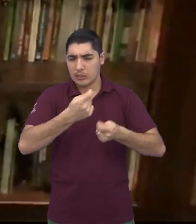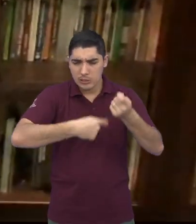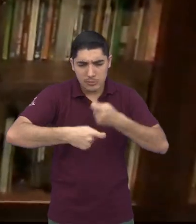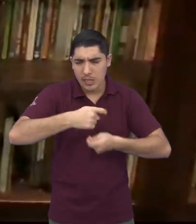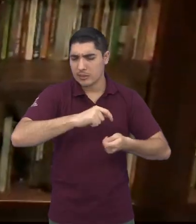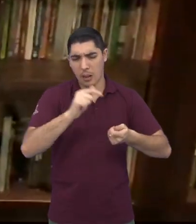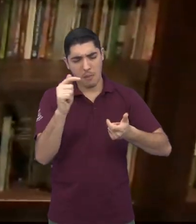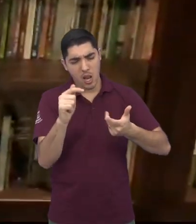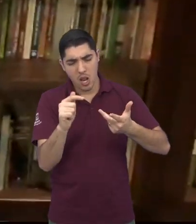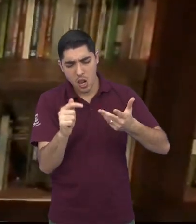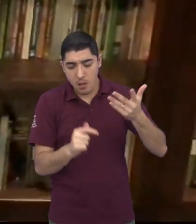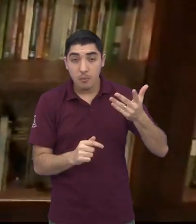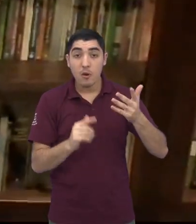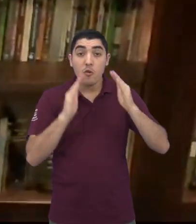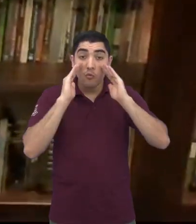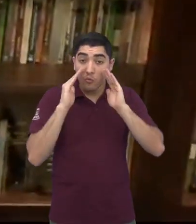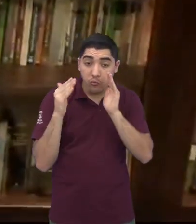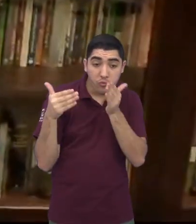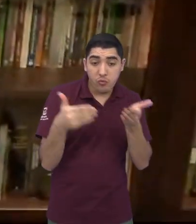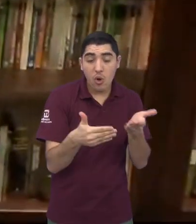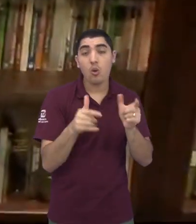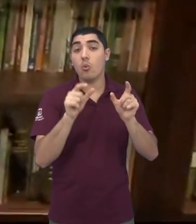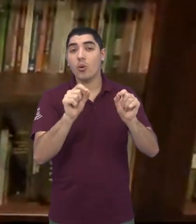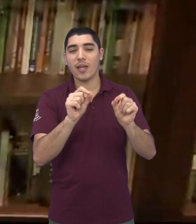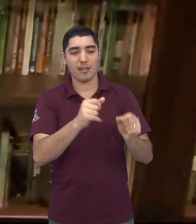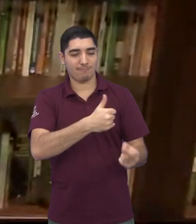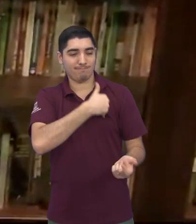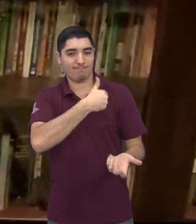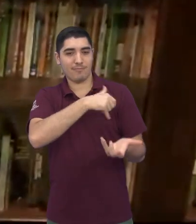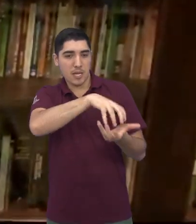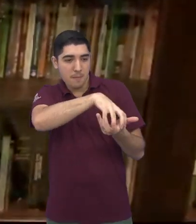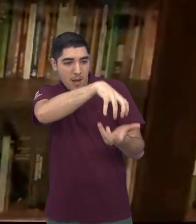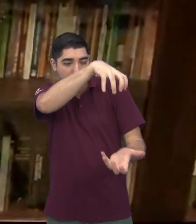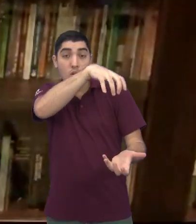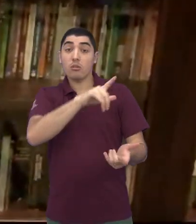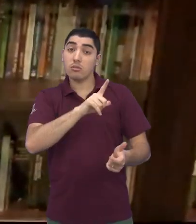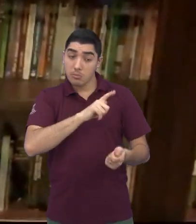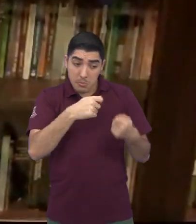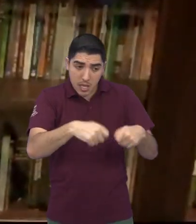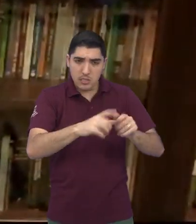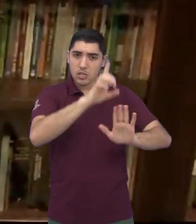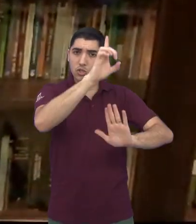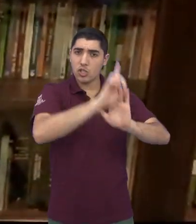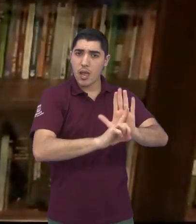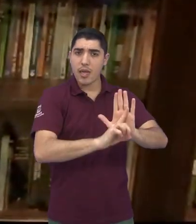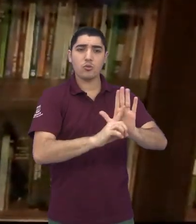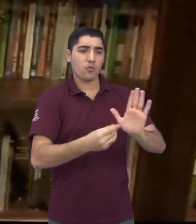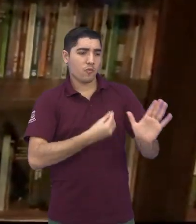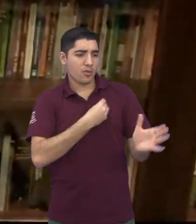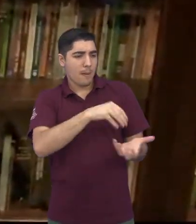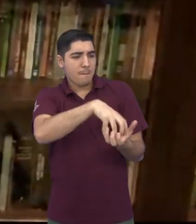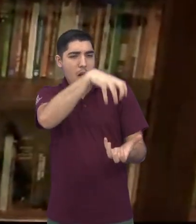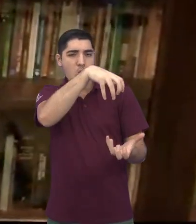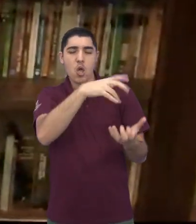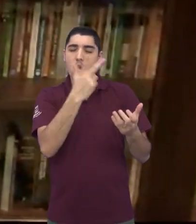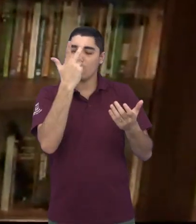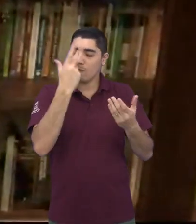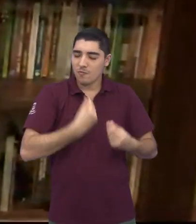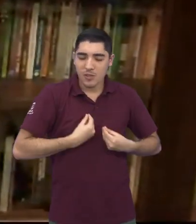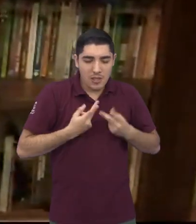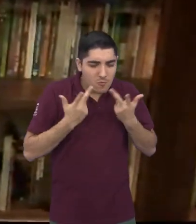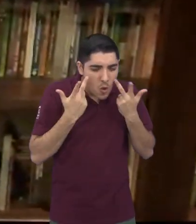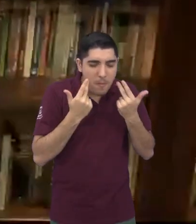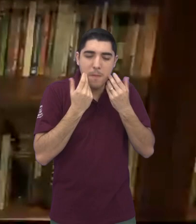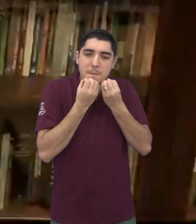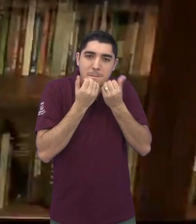administração, voltadas para a questão do envelhecer, pelo direito de envelhecer com dignidade, no enfrentamento